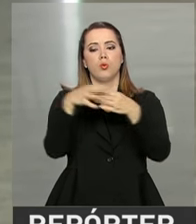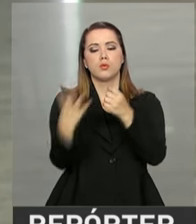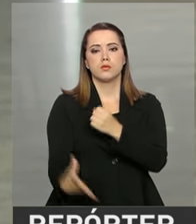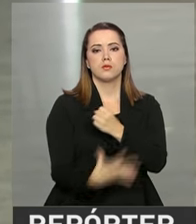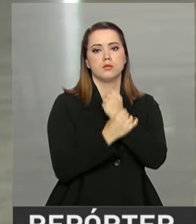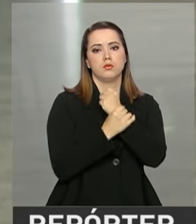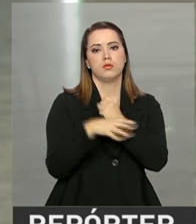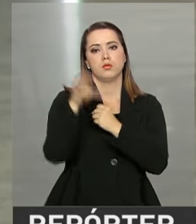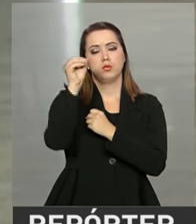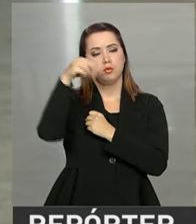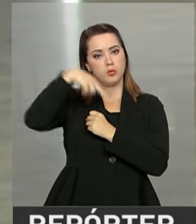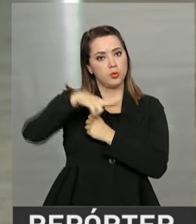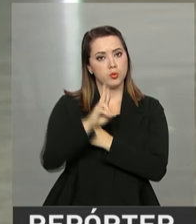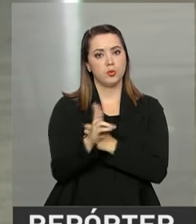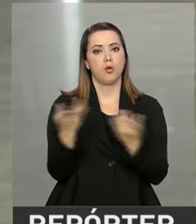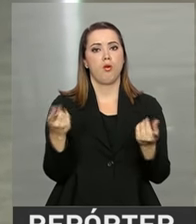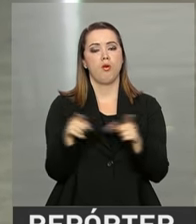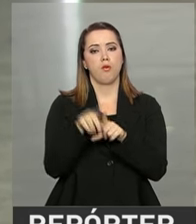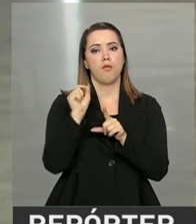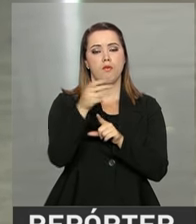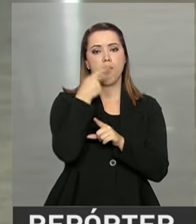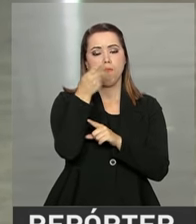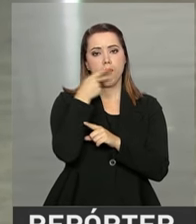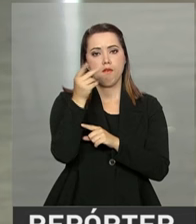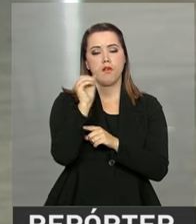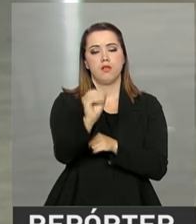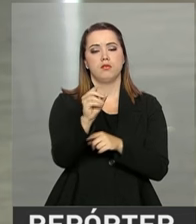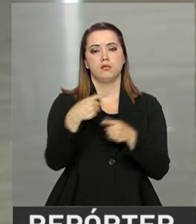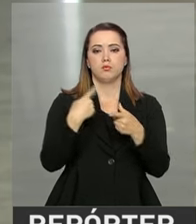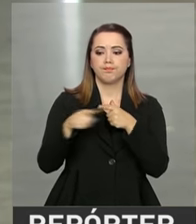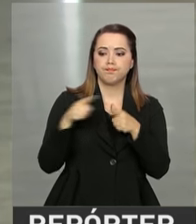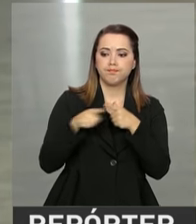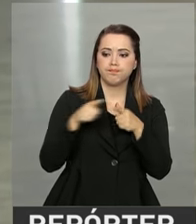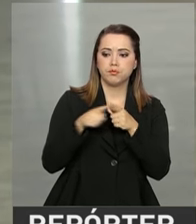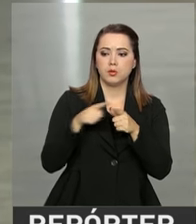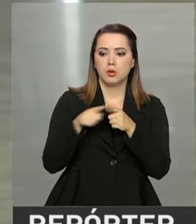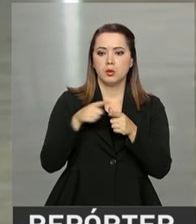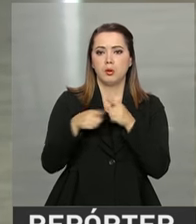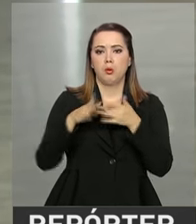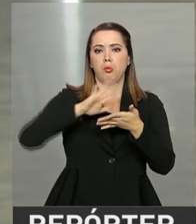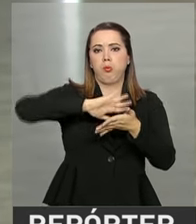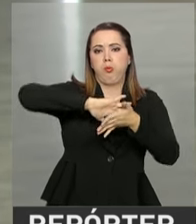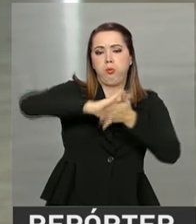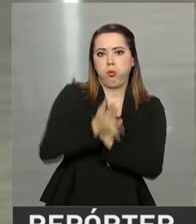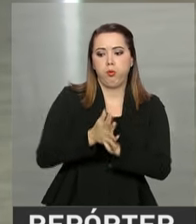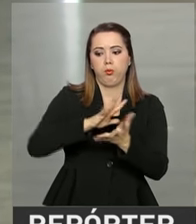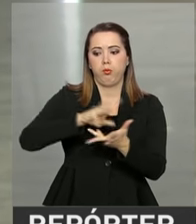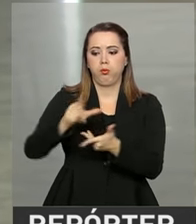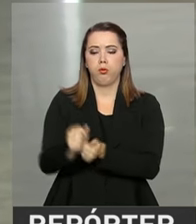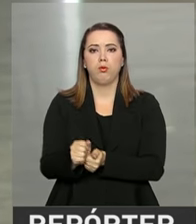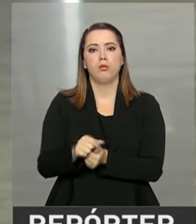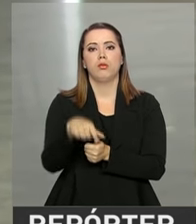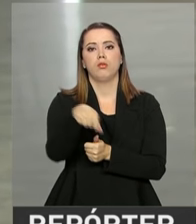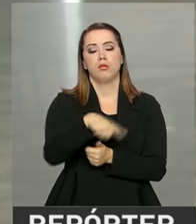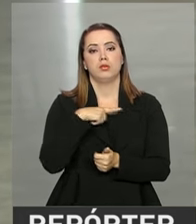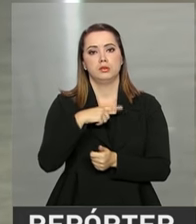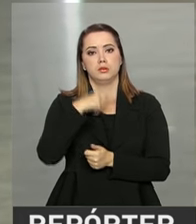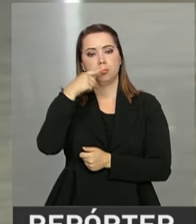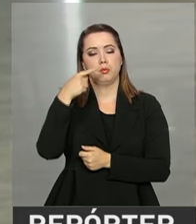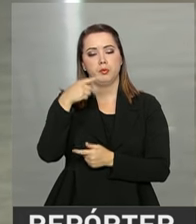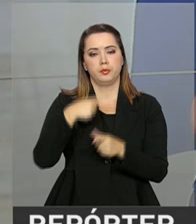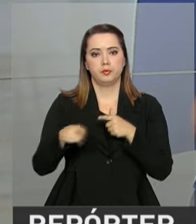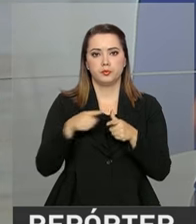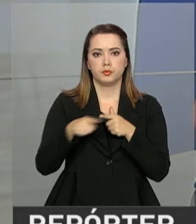Segurança das Nações Unidas sobre armas de destruição em massa e que aumentem ainda mais a tensão na Península da